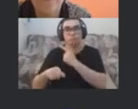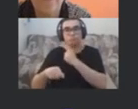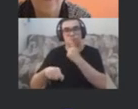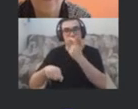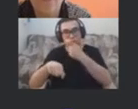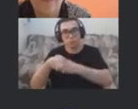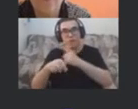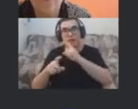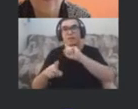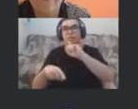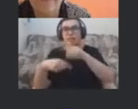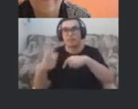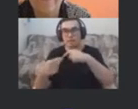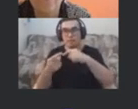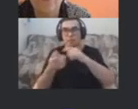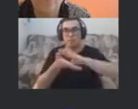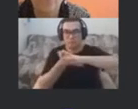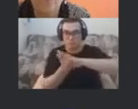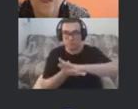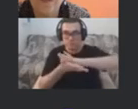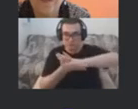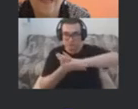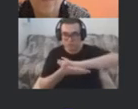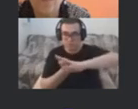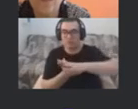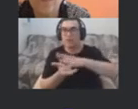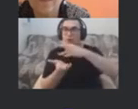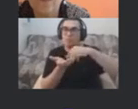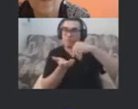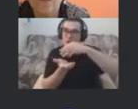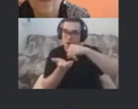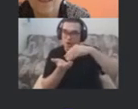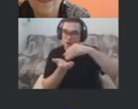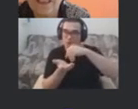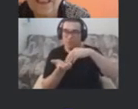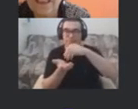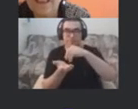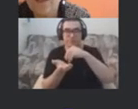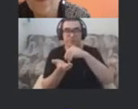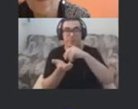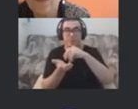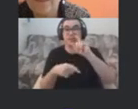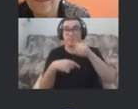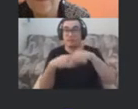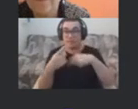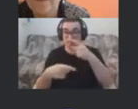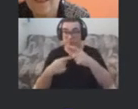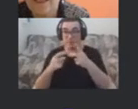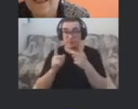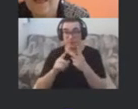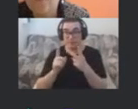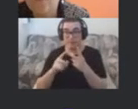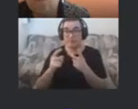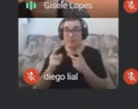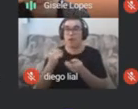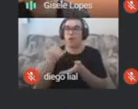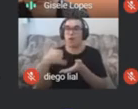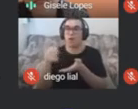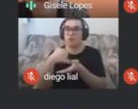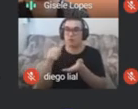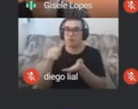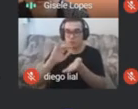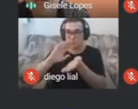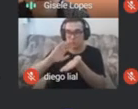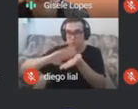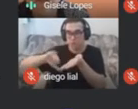seguida, eu vou passar pelo processo de extração da gordura, para a remoção dessa gordura, e a gente utiliza um